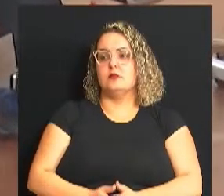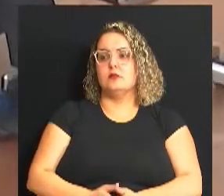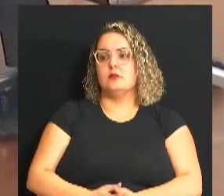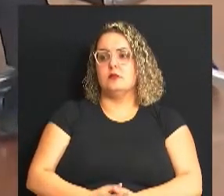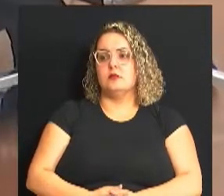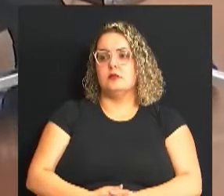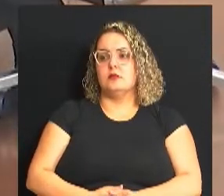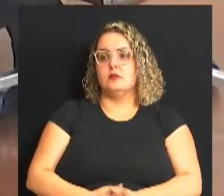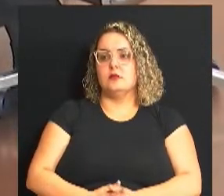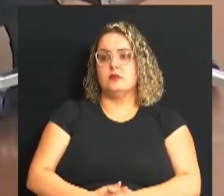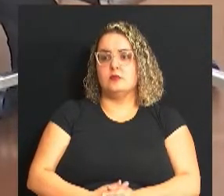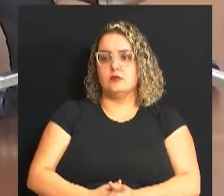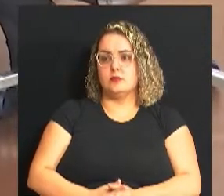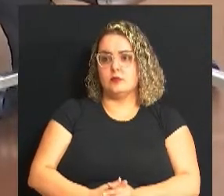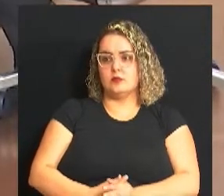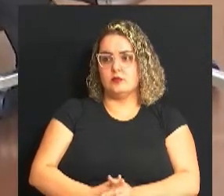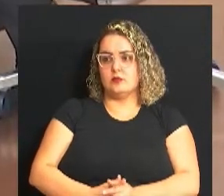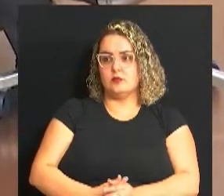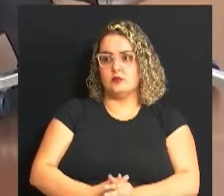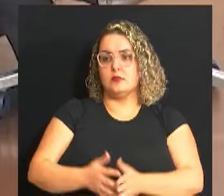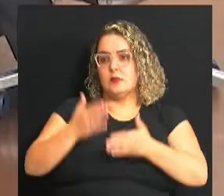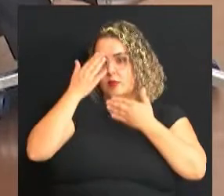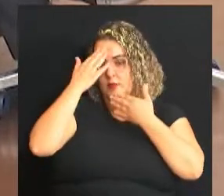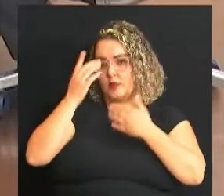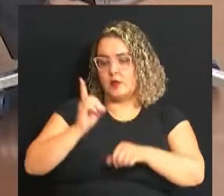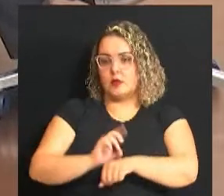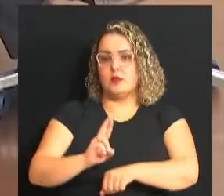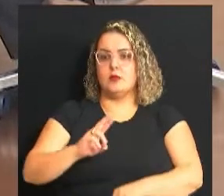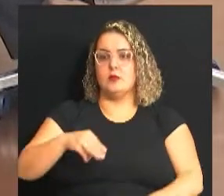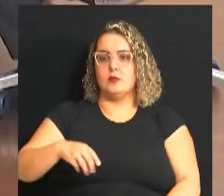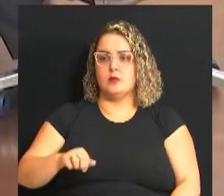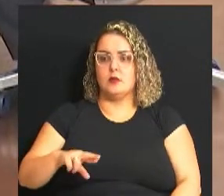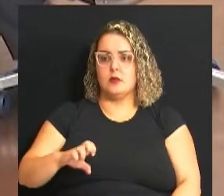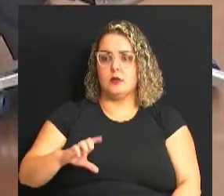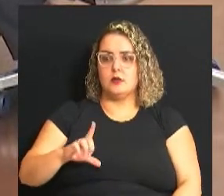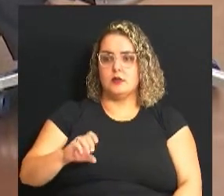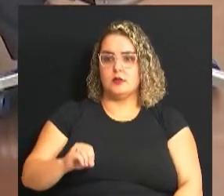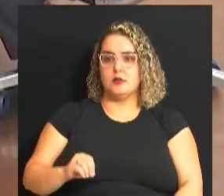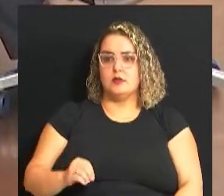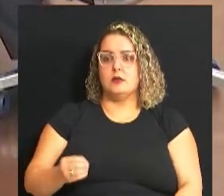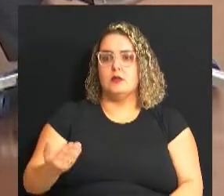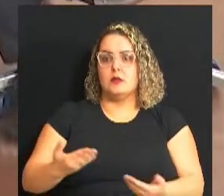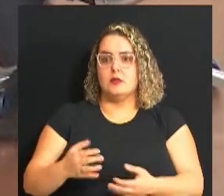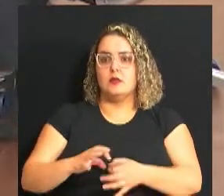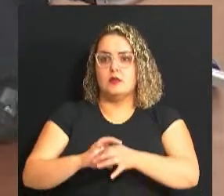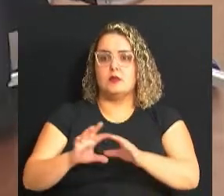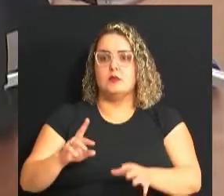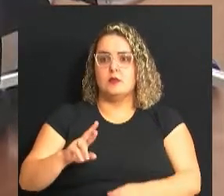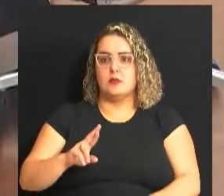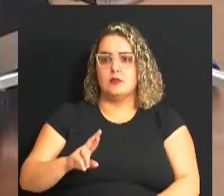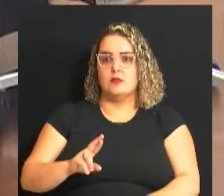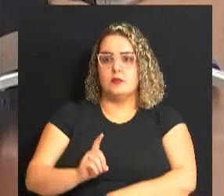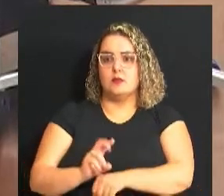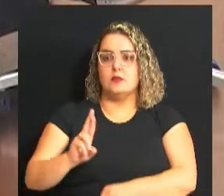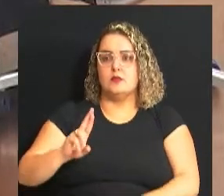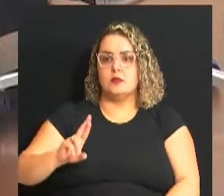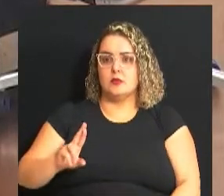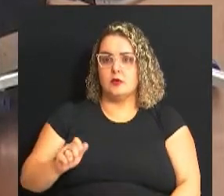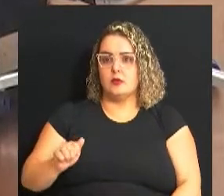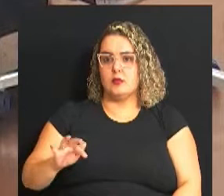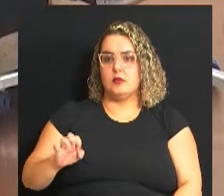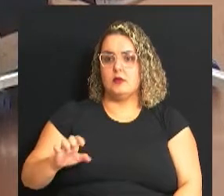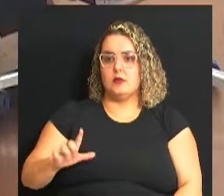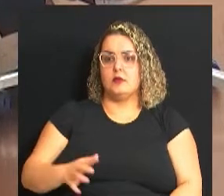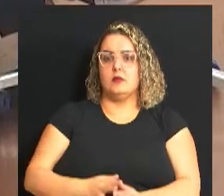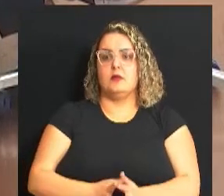Muito obrigado, doutor Marcelo. Gostaria de passar a palavra ao doutor Rafael Taviano, da Secretaria de Justiça. Bom